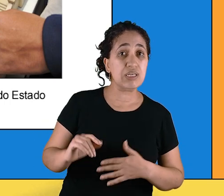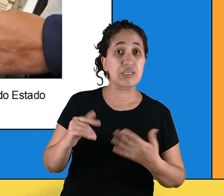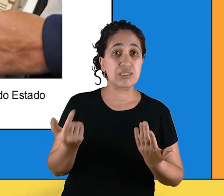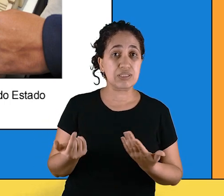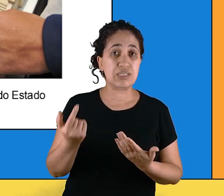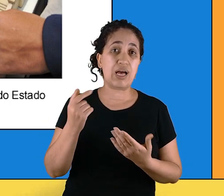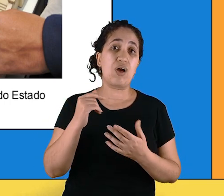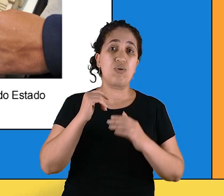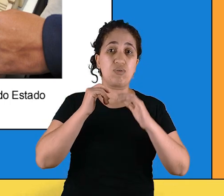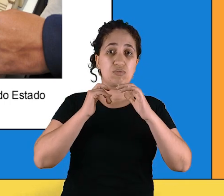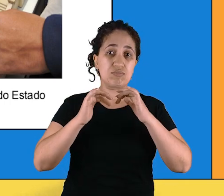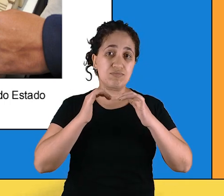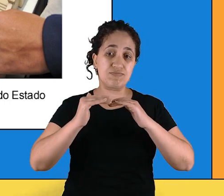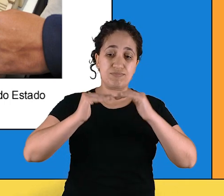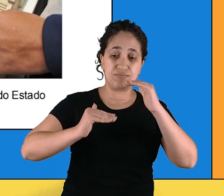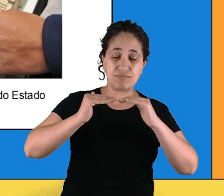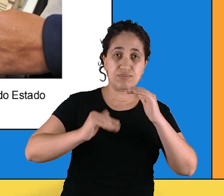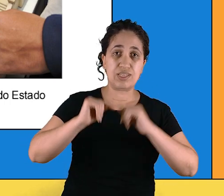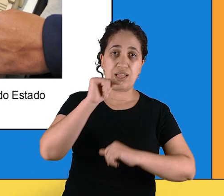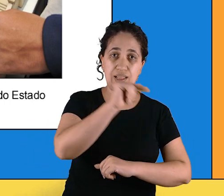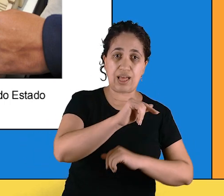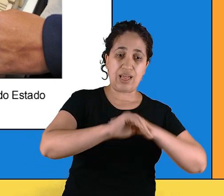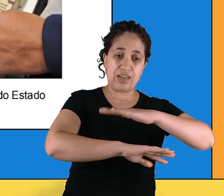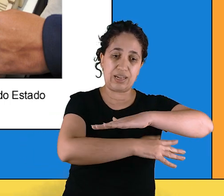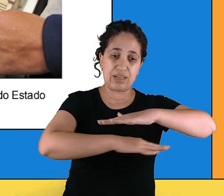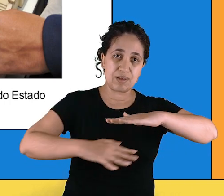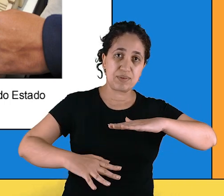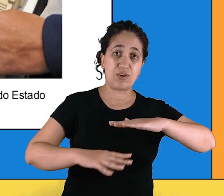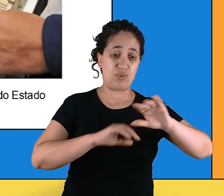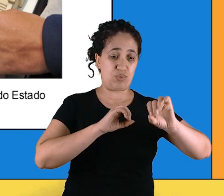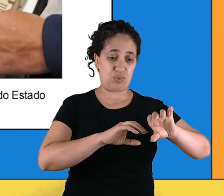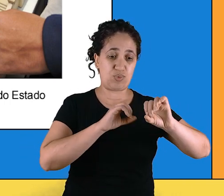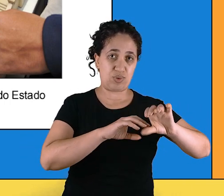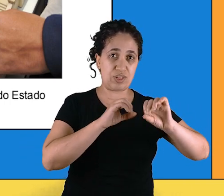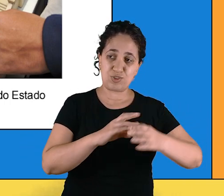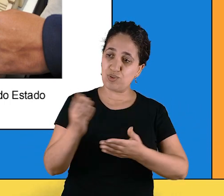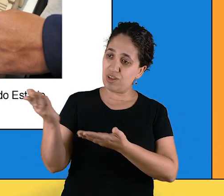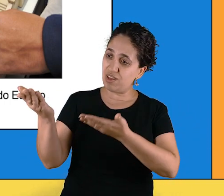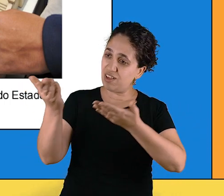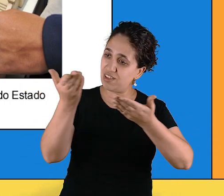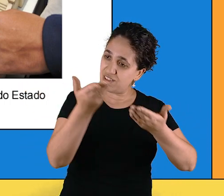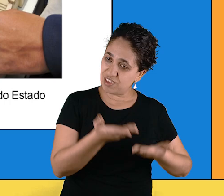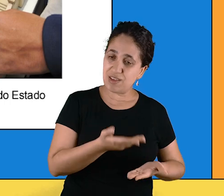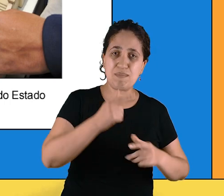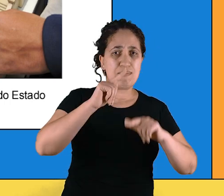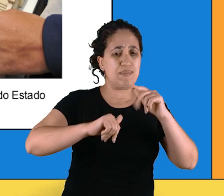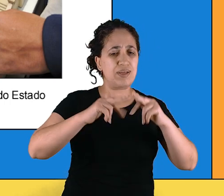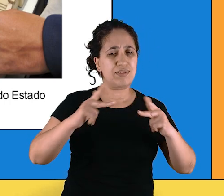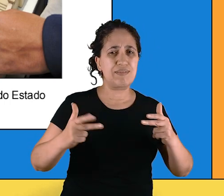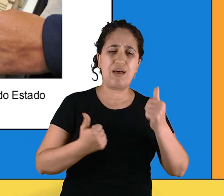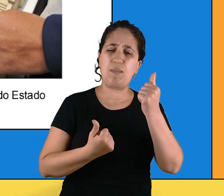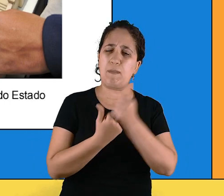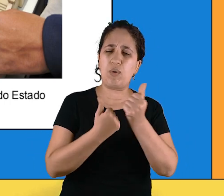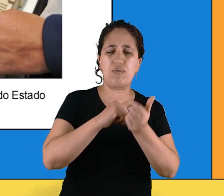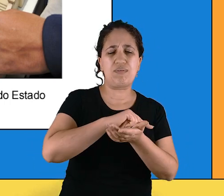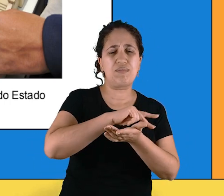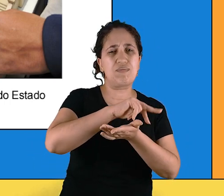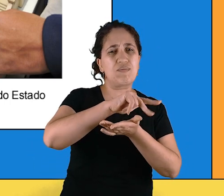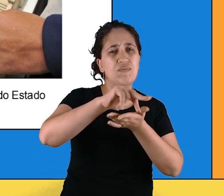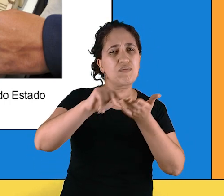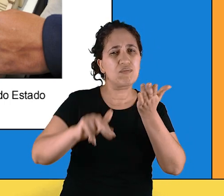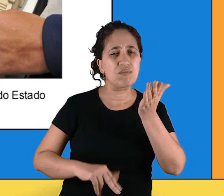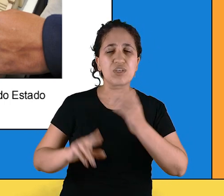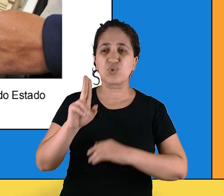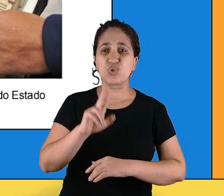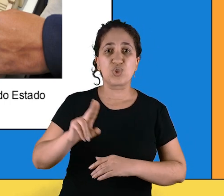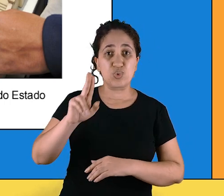com deficiência intelectual, os educadores da Pinacoteca, né, recebem o seu grupo, tem uma série de materiais de apoio que